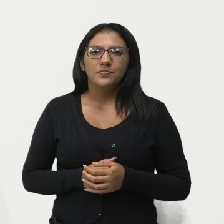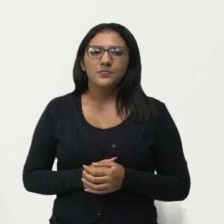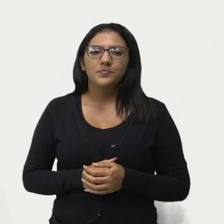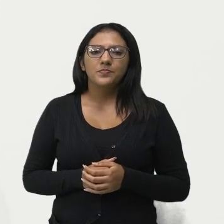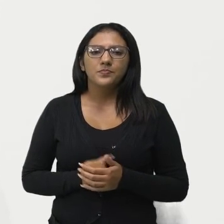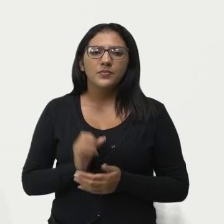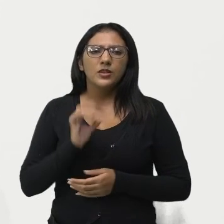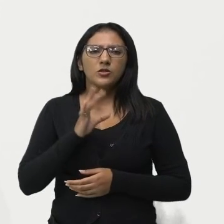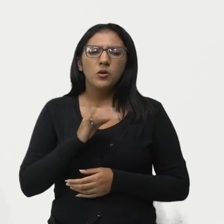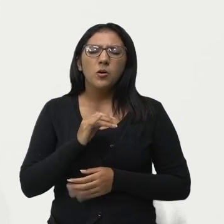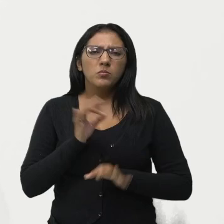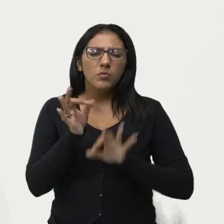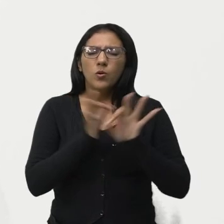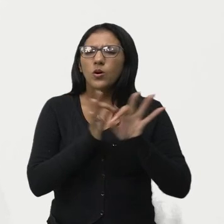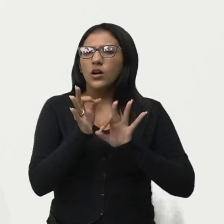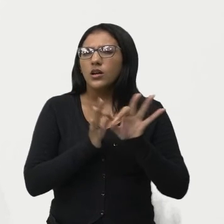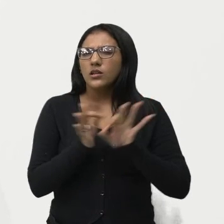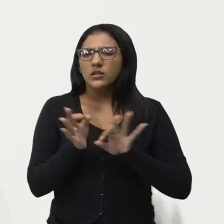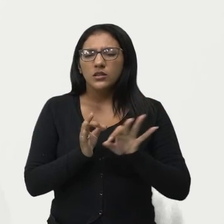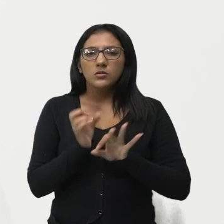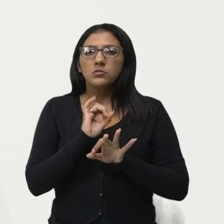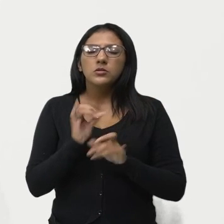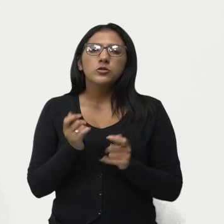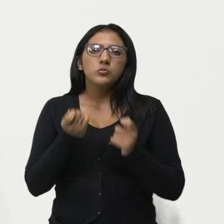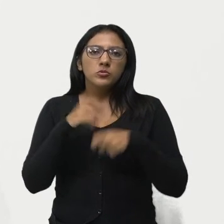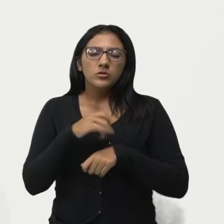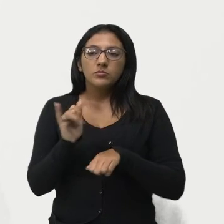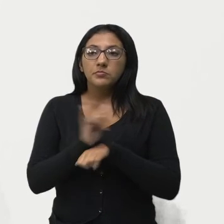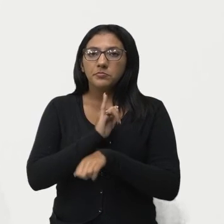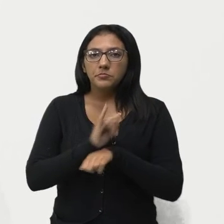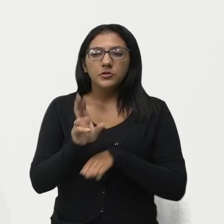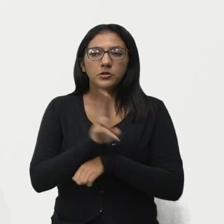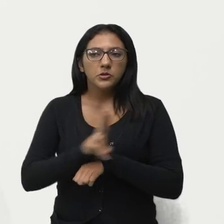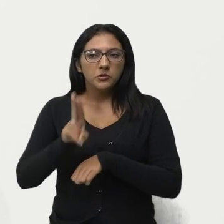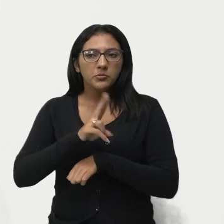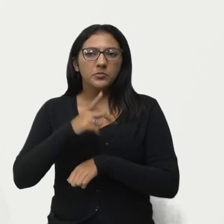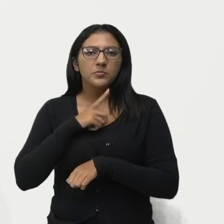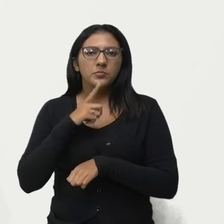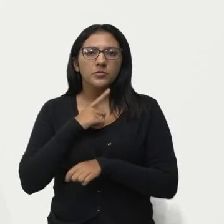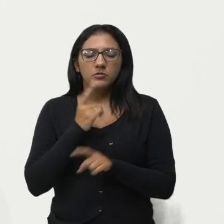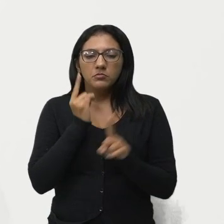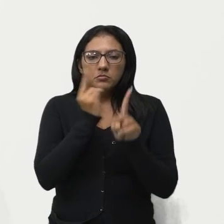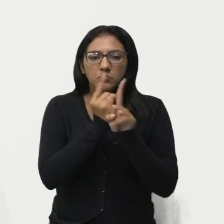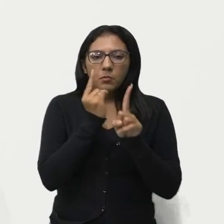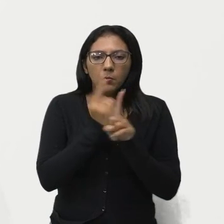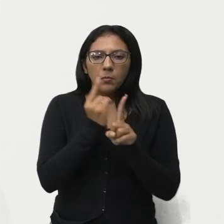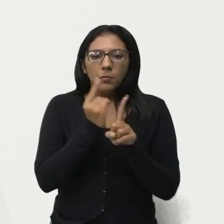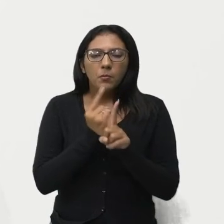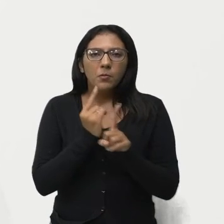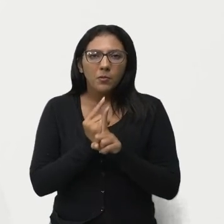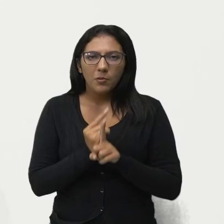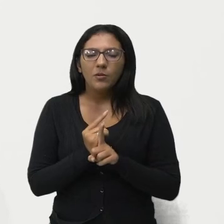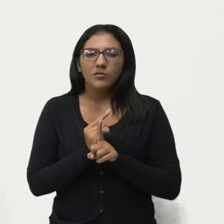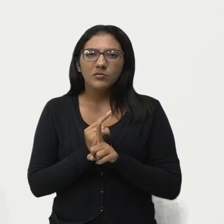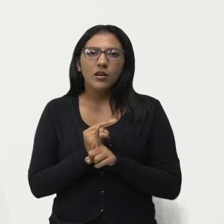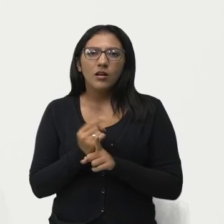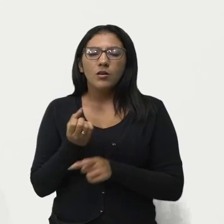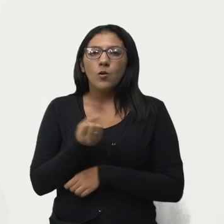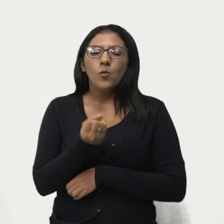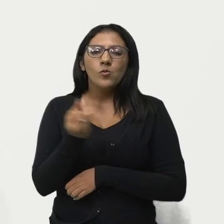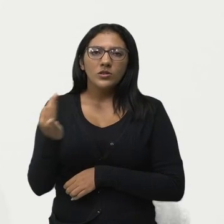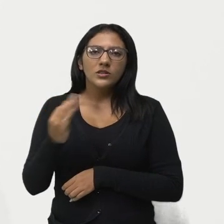Isso aí é só uma checagem, tá? Uma maneira que a gente tem para identificar valores que